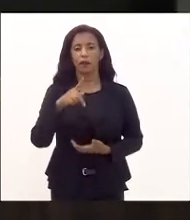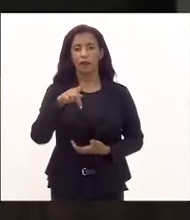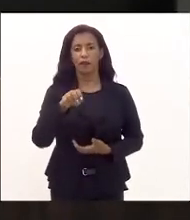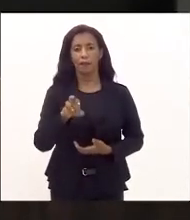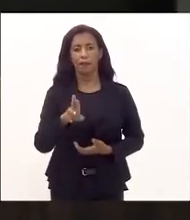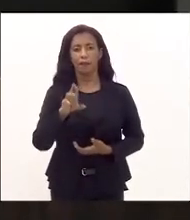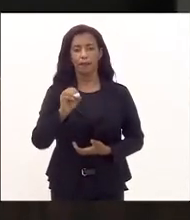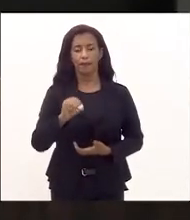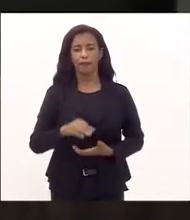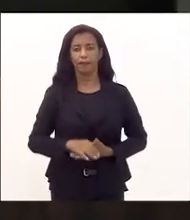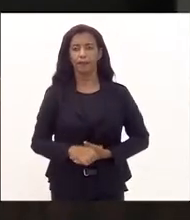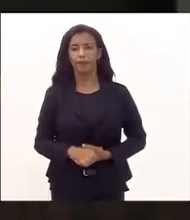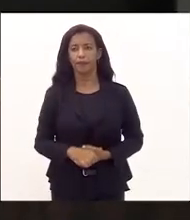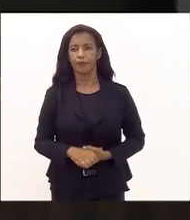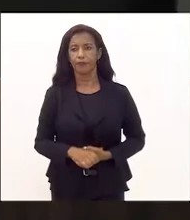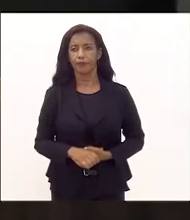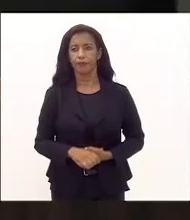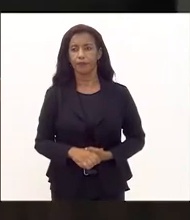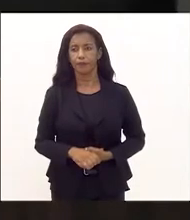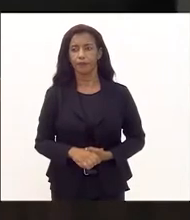Ricardo.